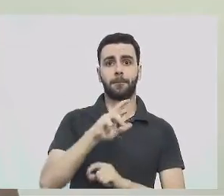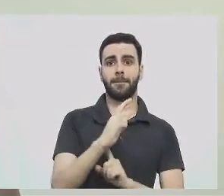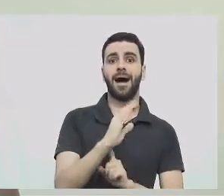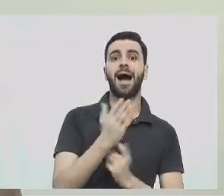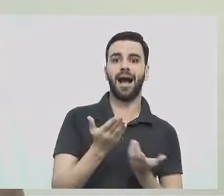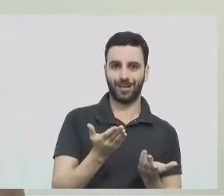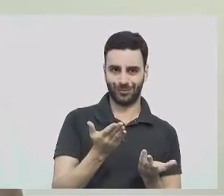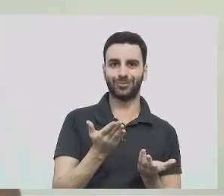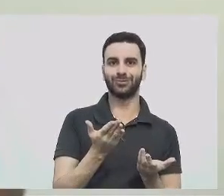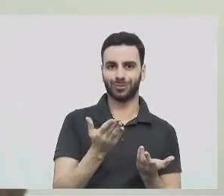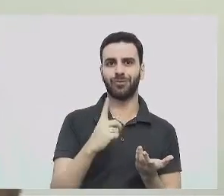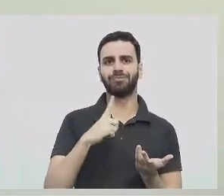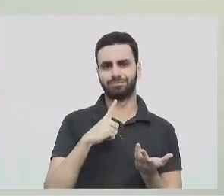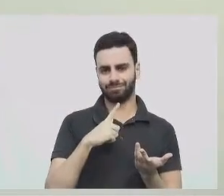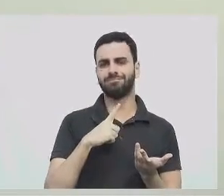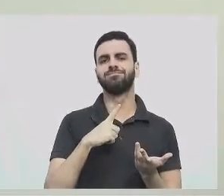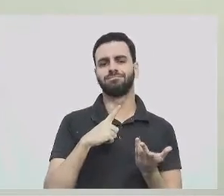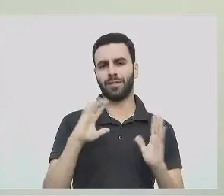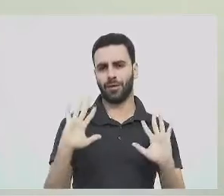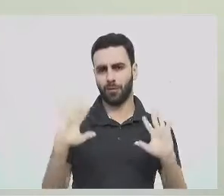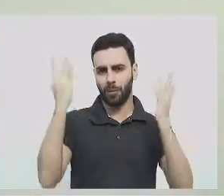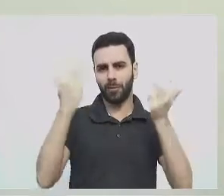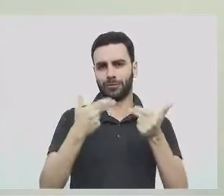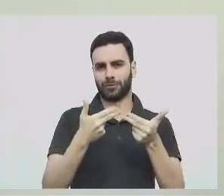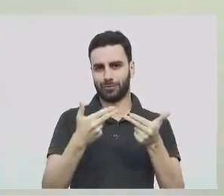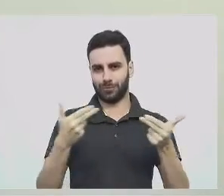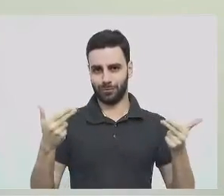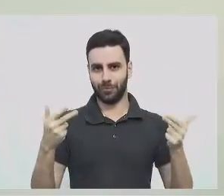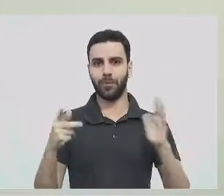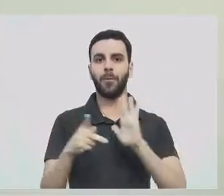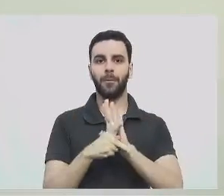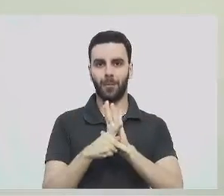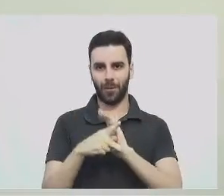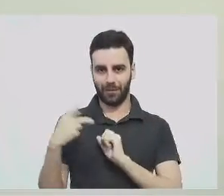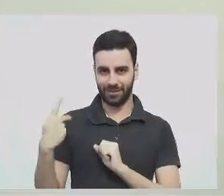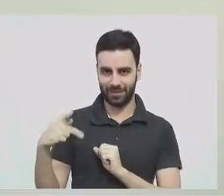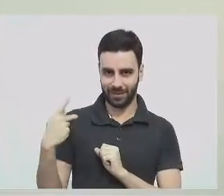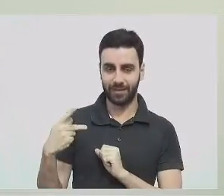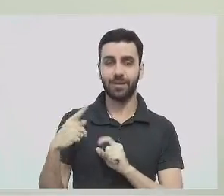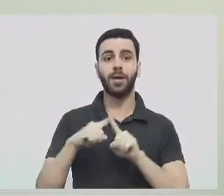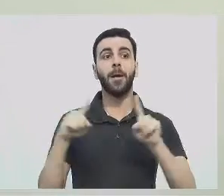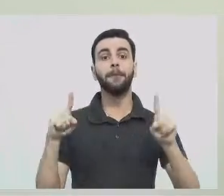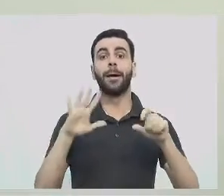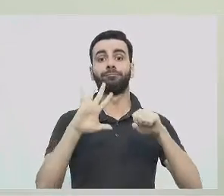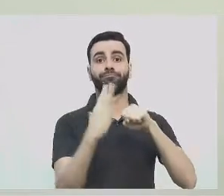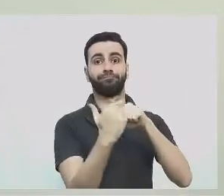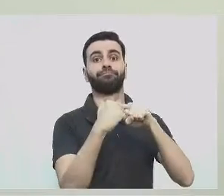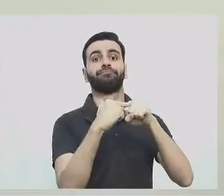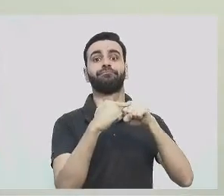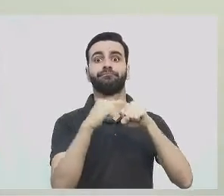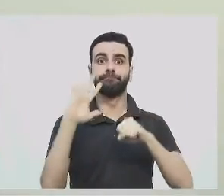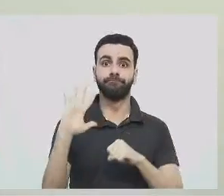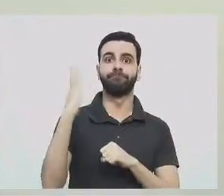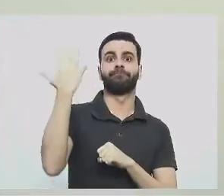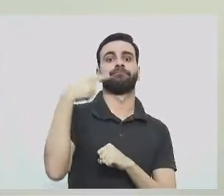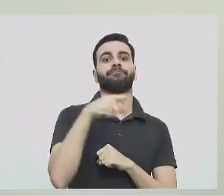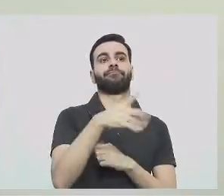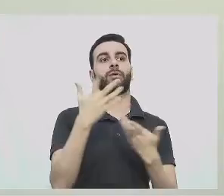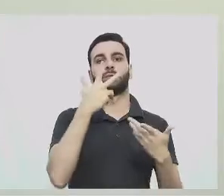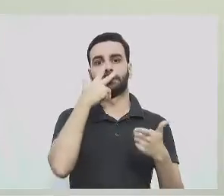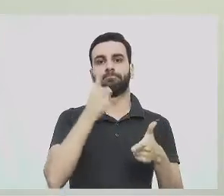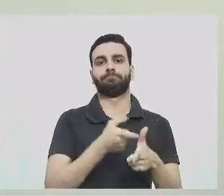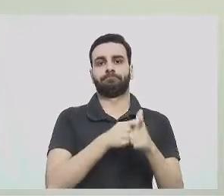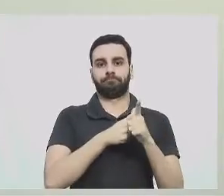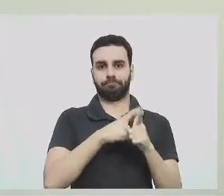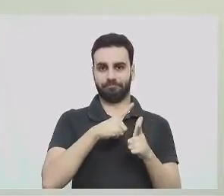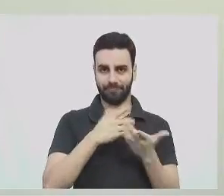né, quando haveria uma série de comemorações, inclusive por parte da Uni Viçosa, que a pandemia não deixou que ocorresse,